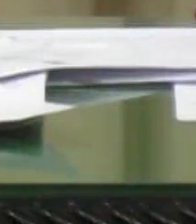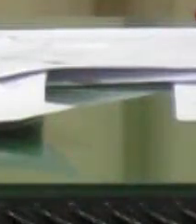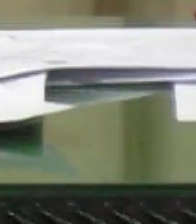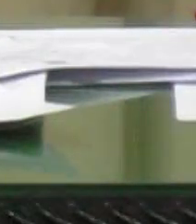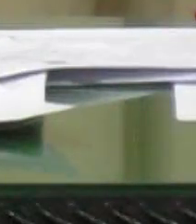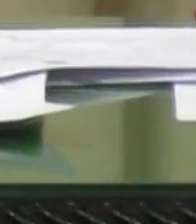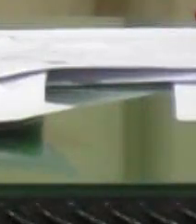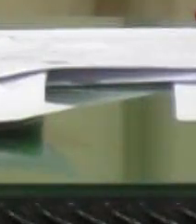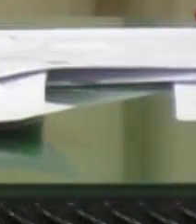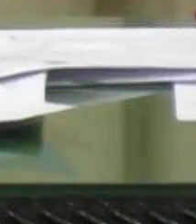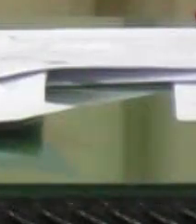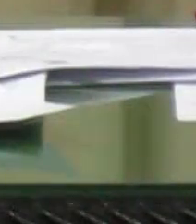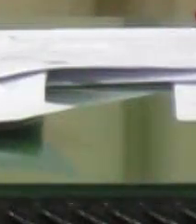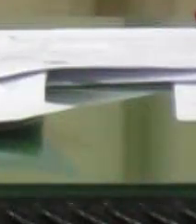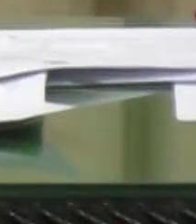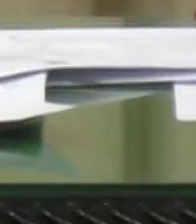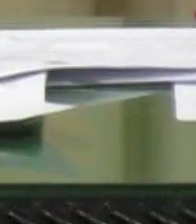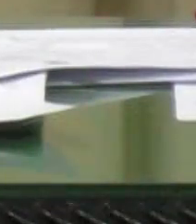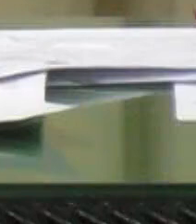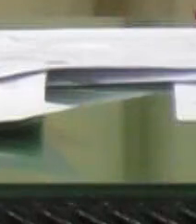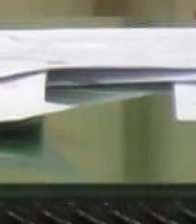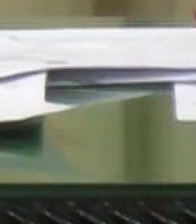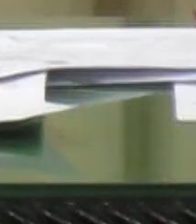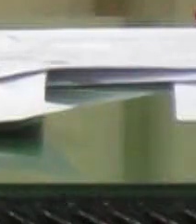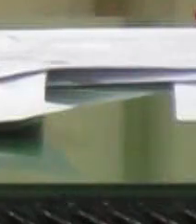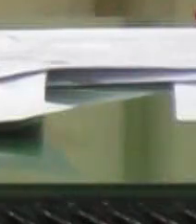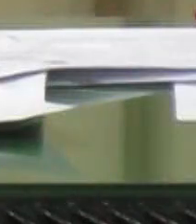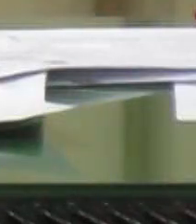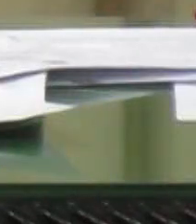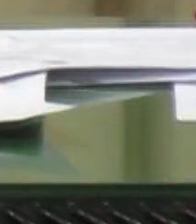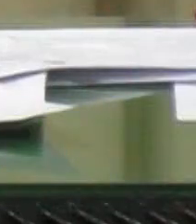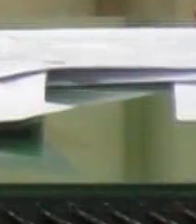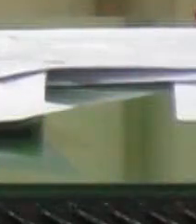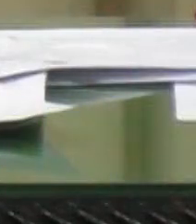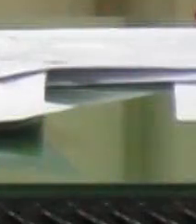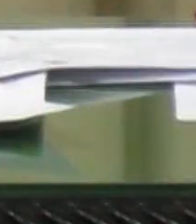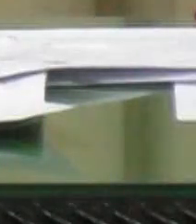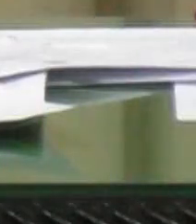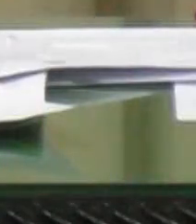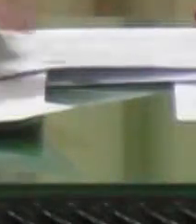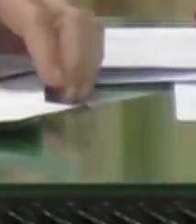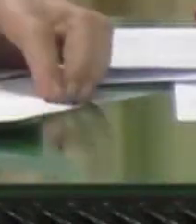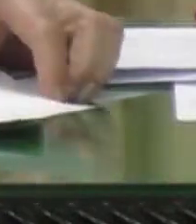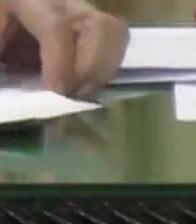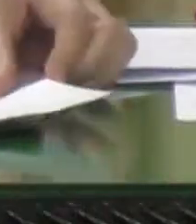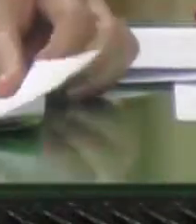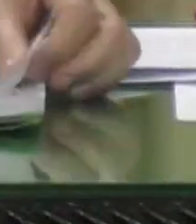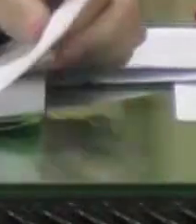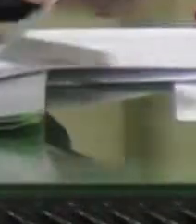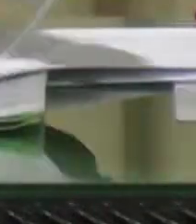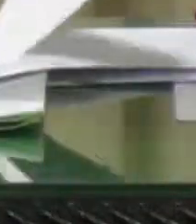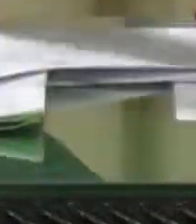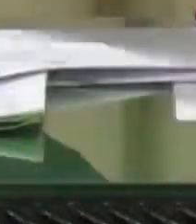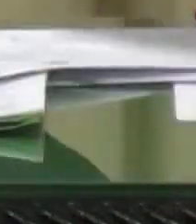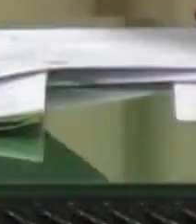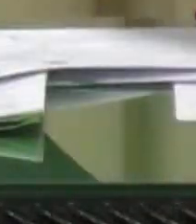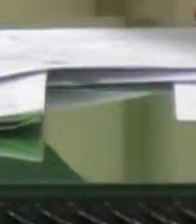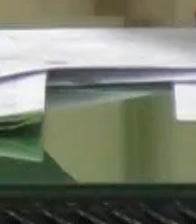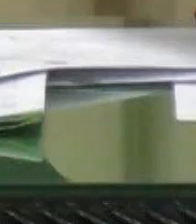teve conhecimento dos fatos em plenário no dia 11. Publicou no Diário